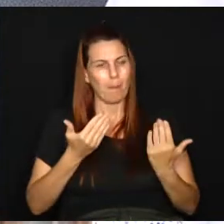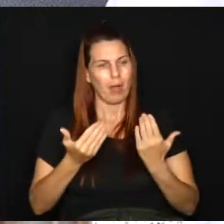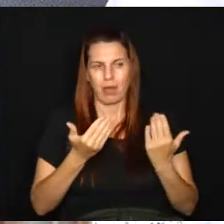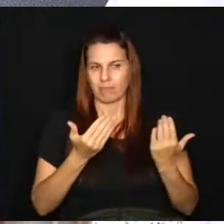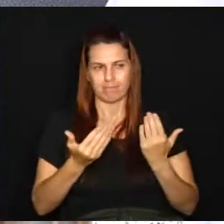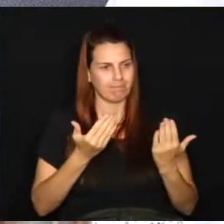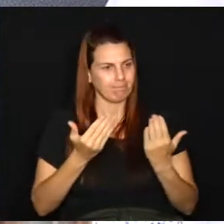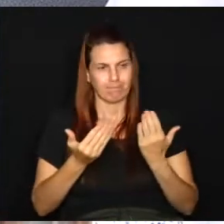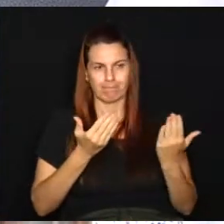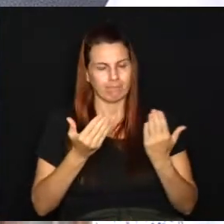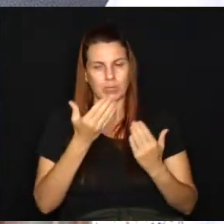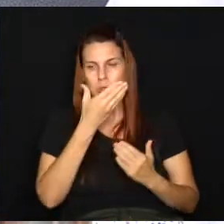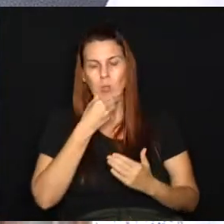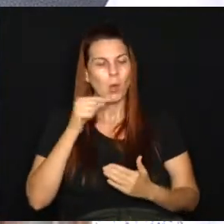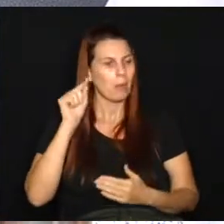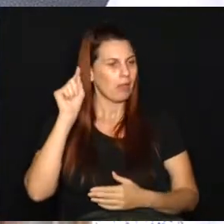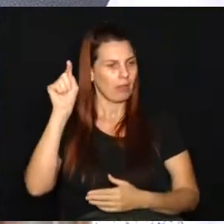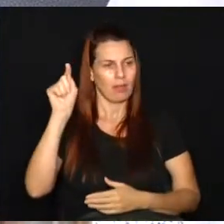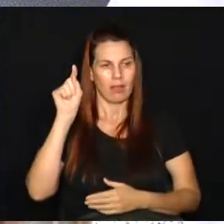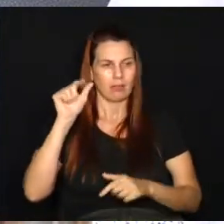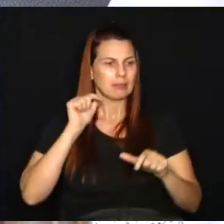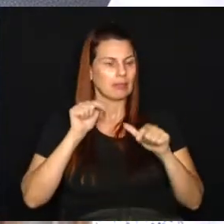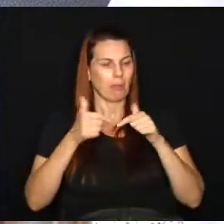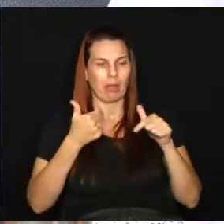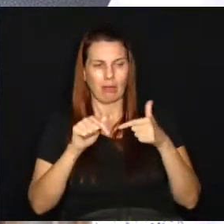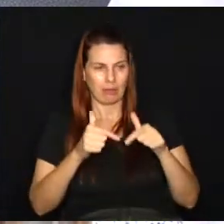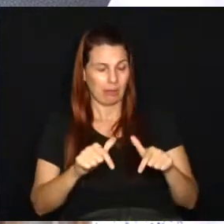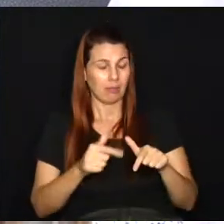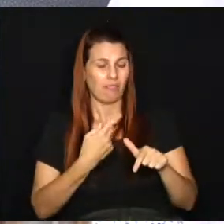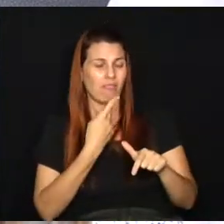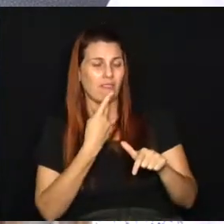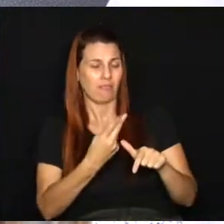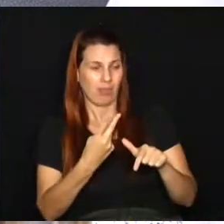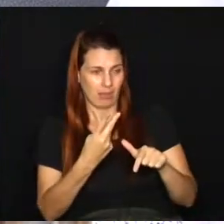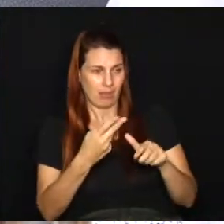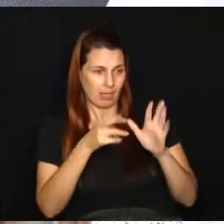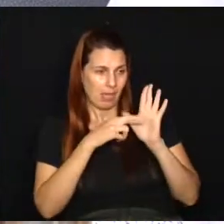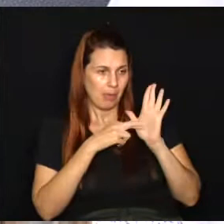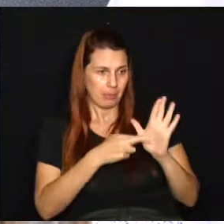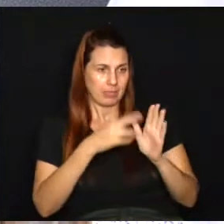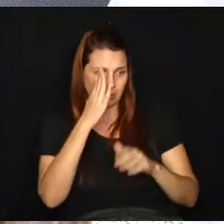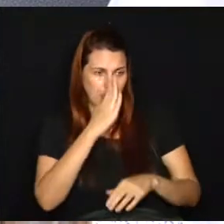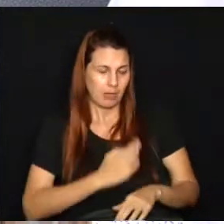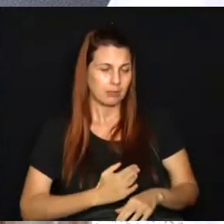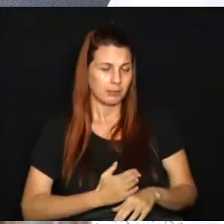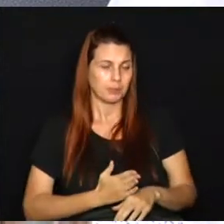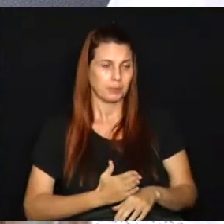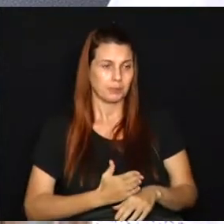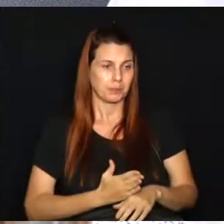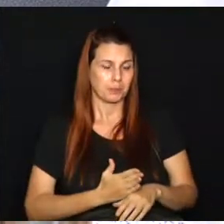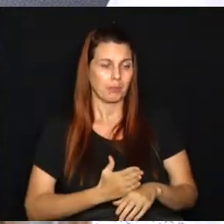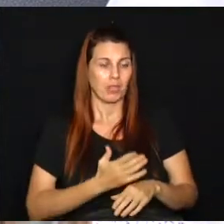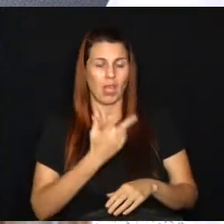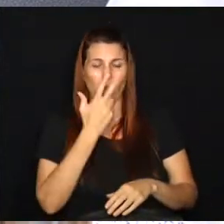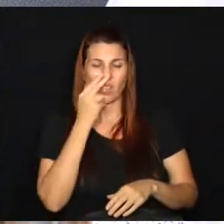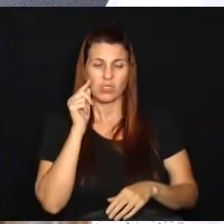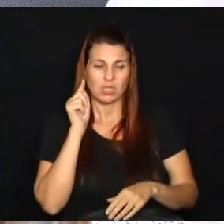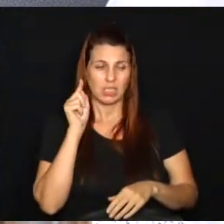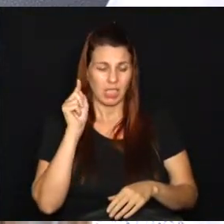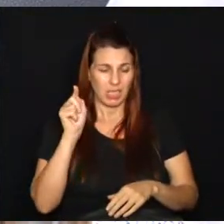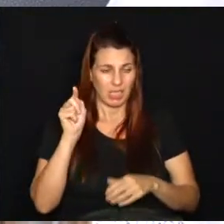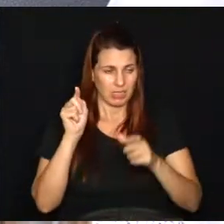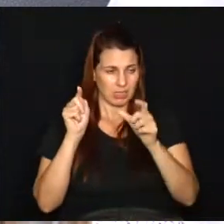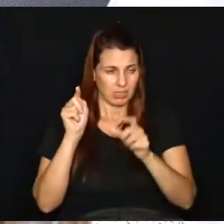de pessoa que nem esse cara que está aí, dizendo que está representando o Brasil. Eu acho ele